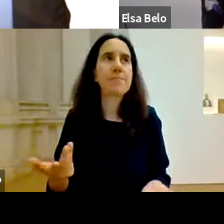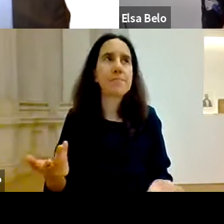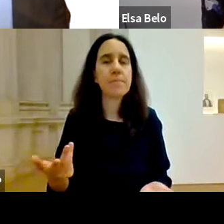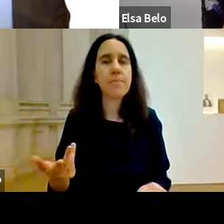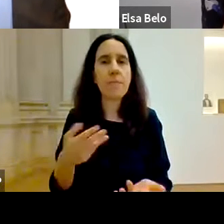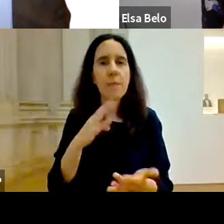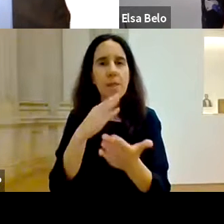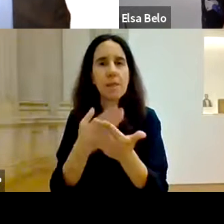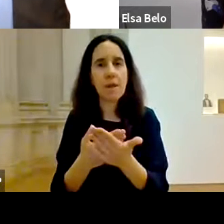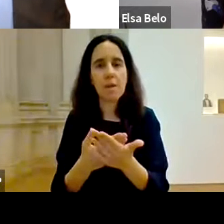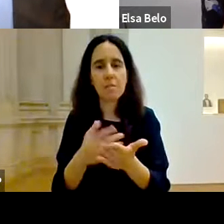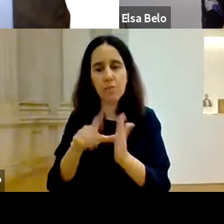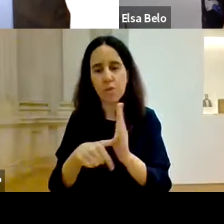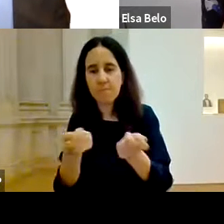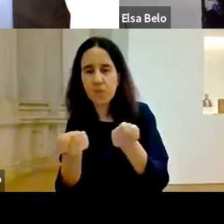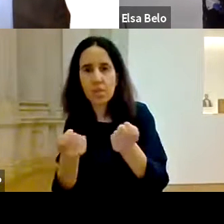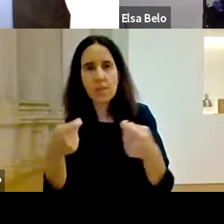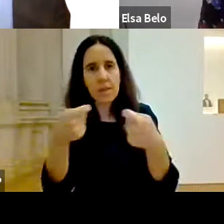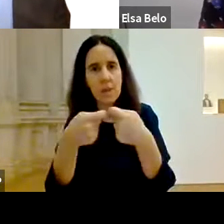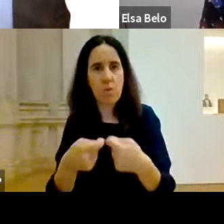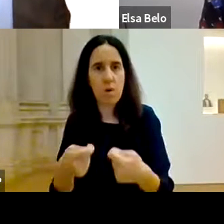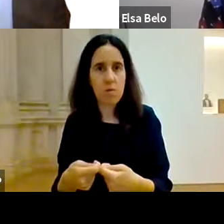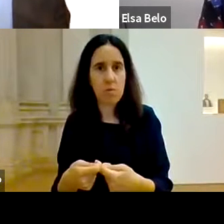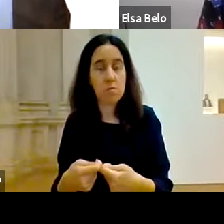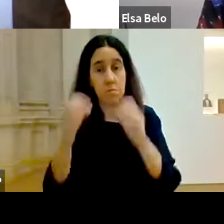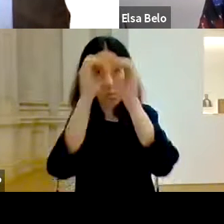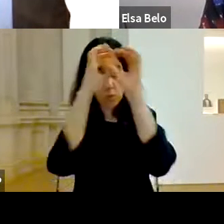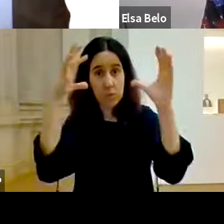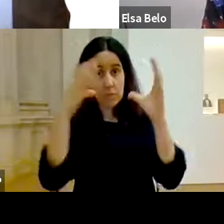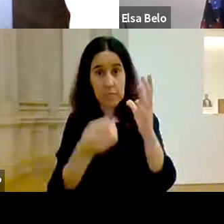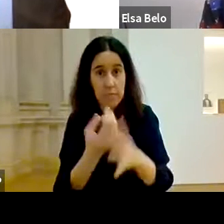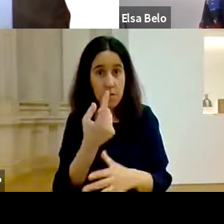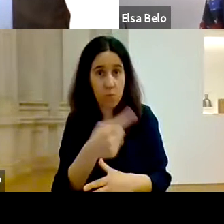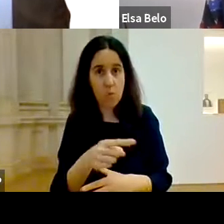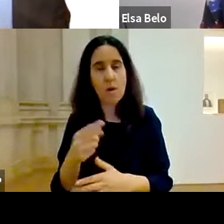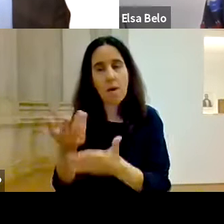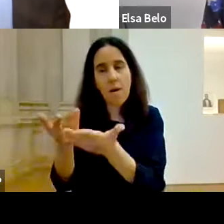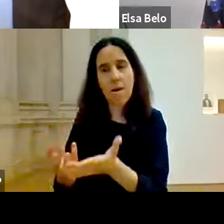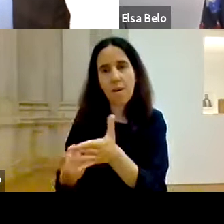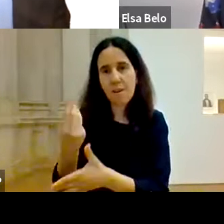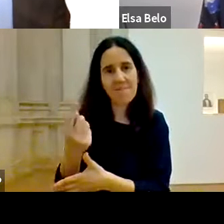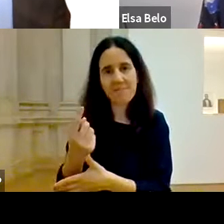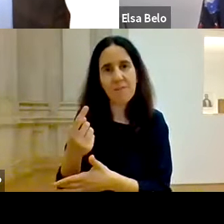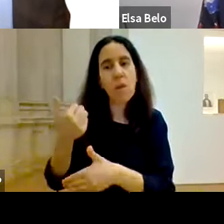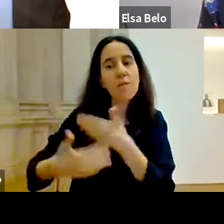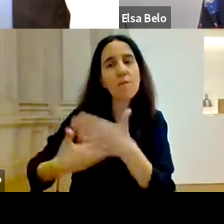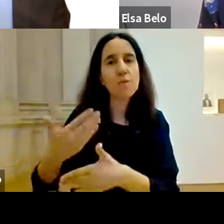para conseguirmos gerir os projetos da forma adequada. Não é só criar o conceito, não é só criar a caixa é preciso fazer com que ela